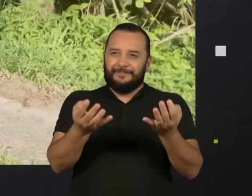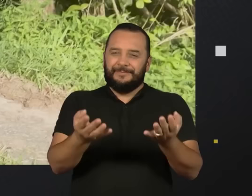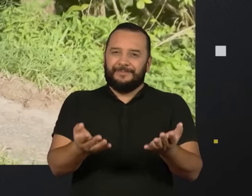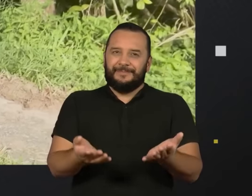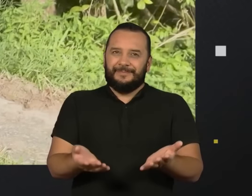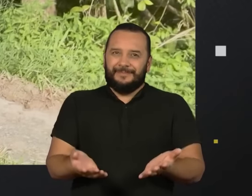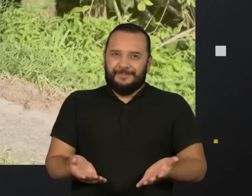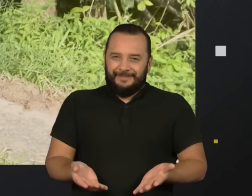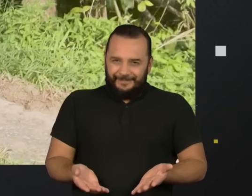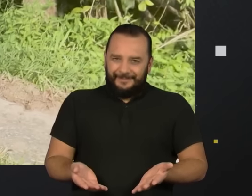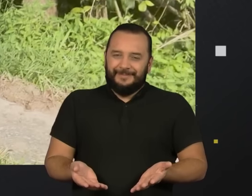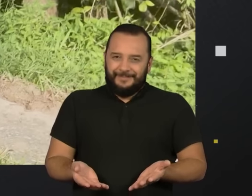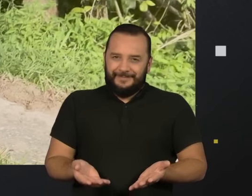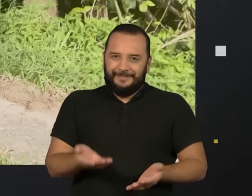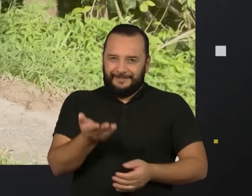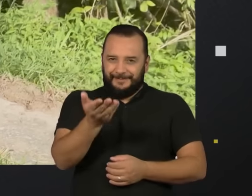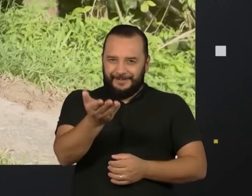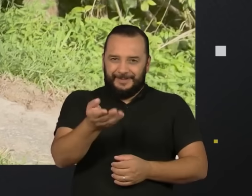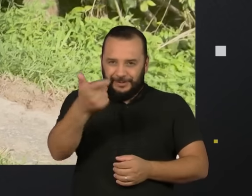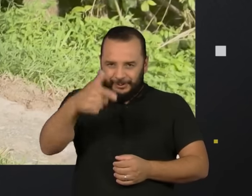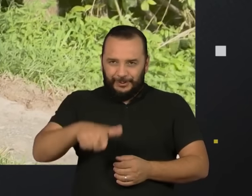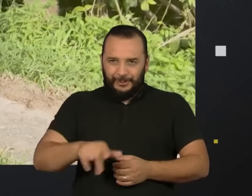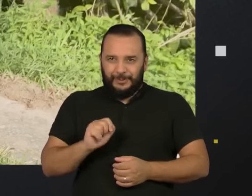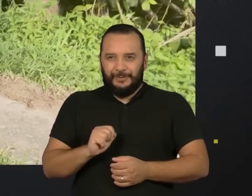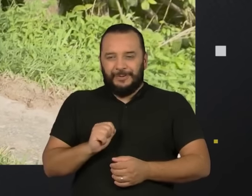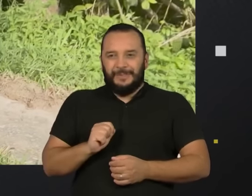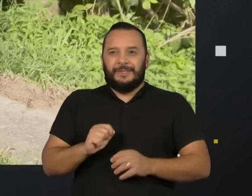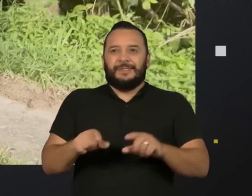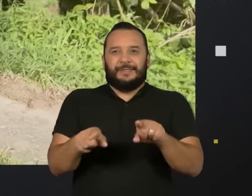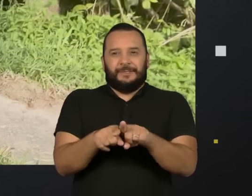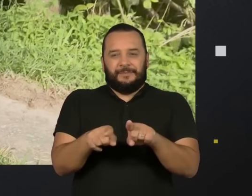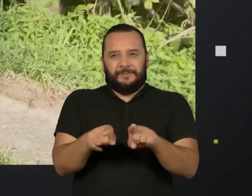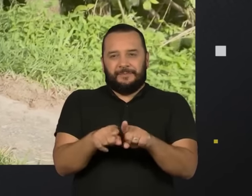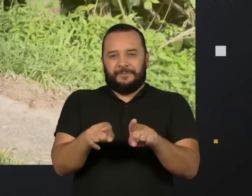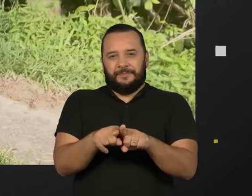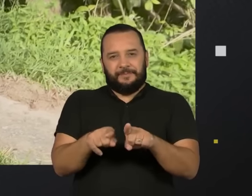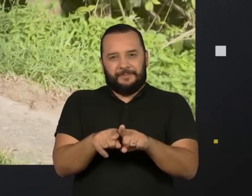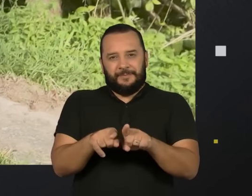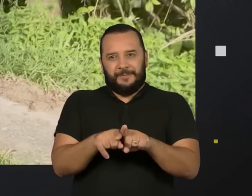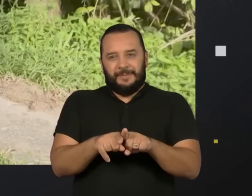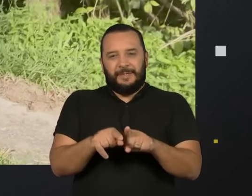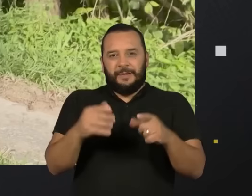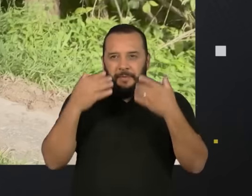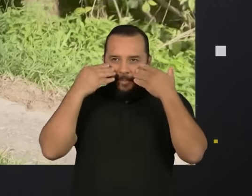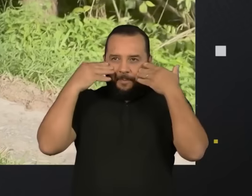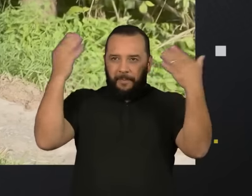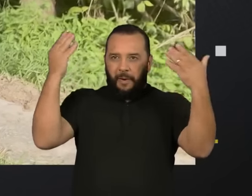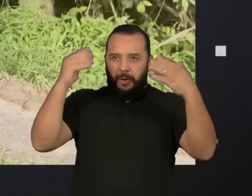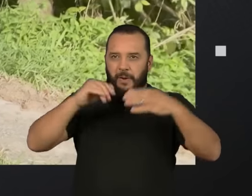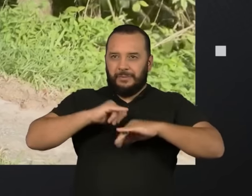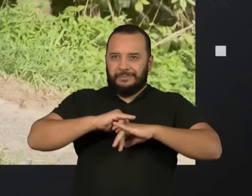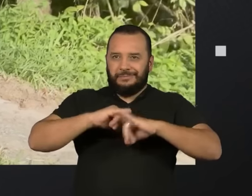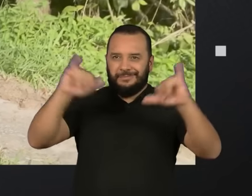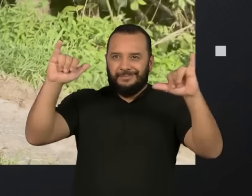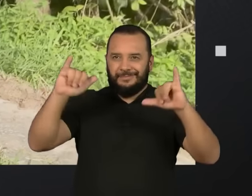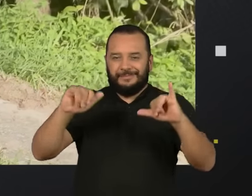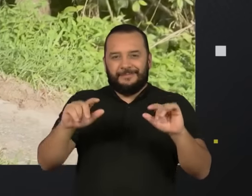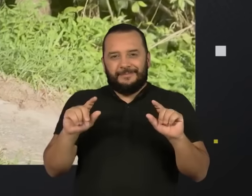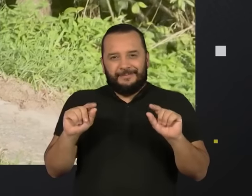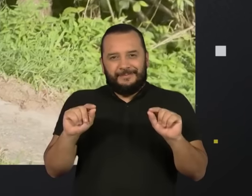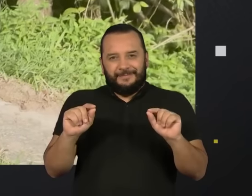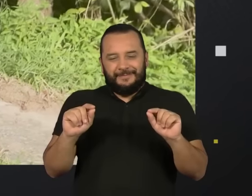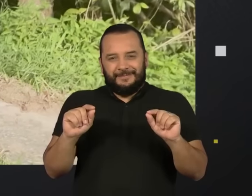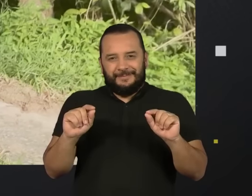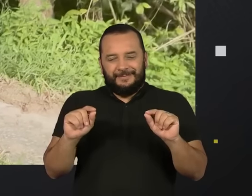para reiterar com você e ao mesmo tempo para tornar isso cada vez mais público, que o